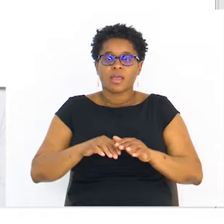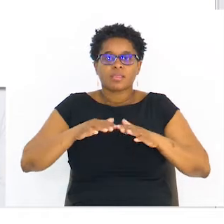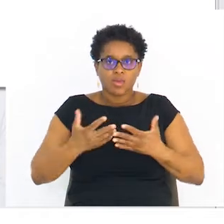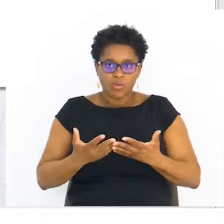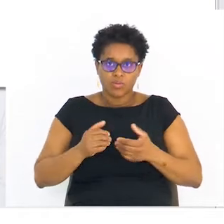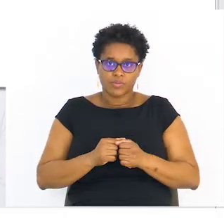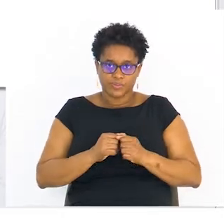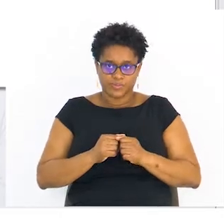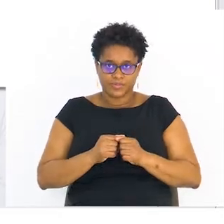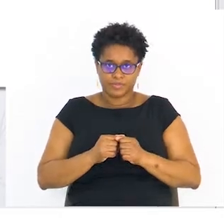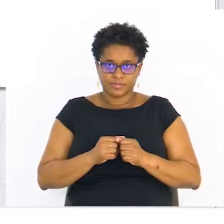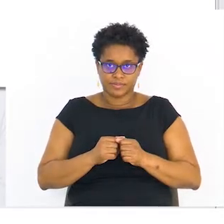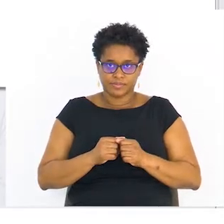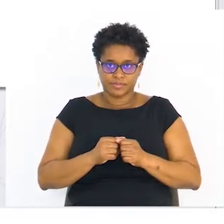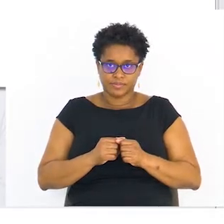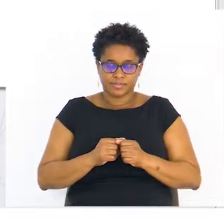Então,